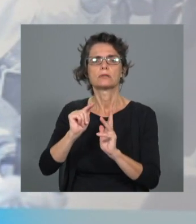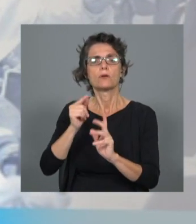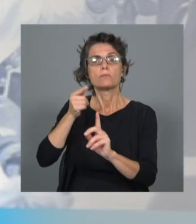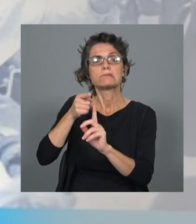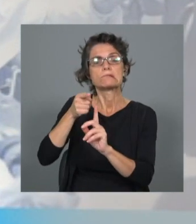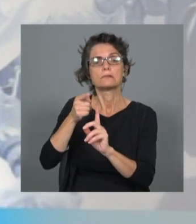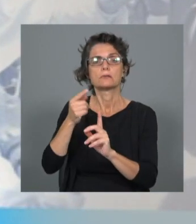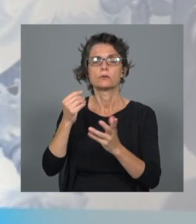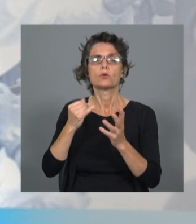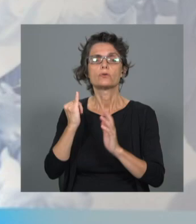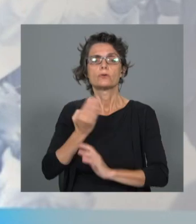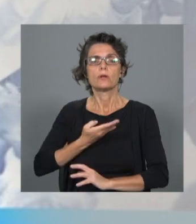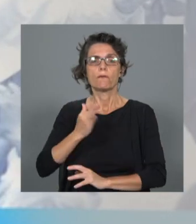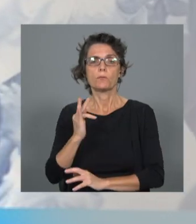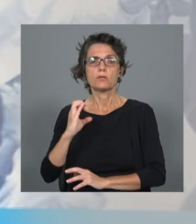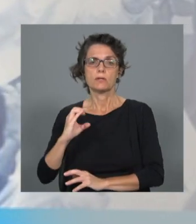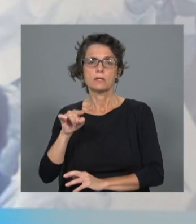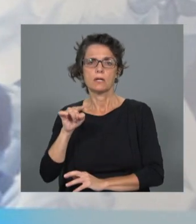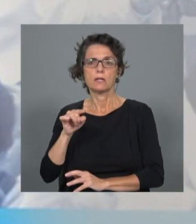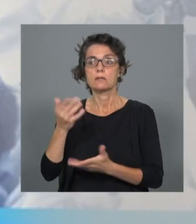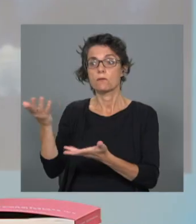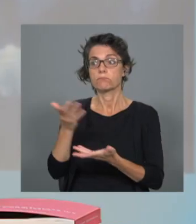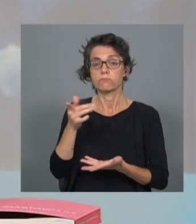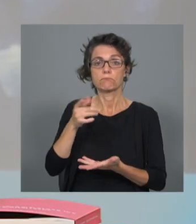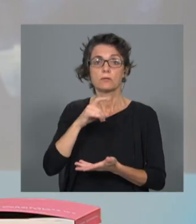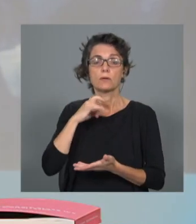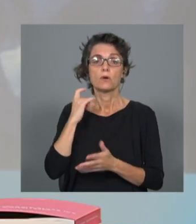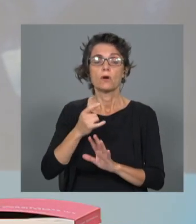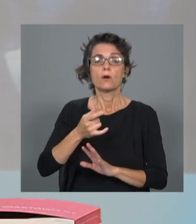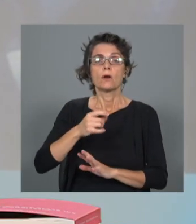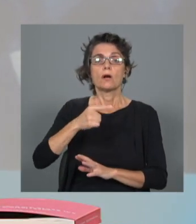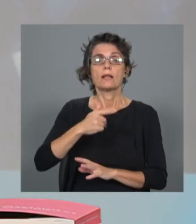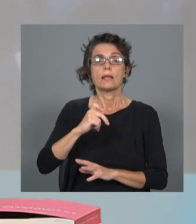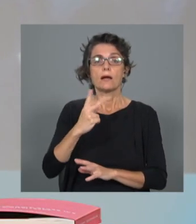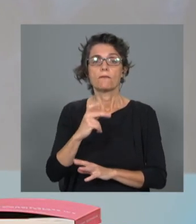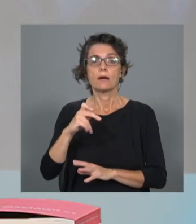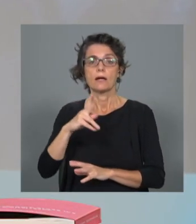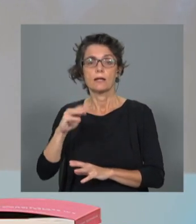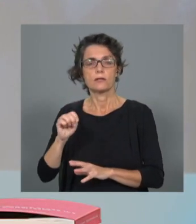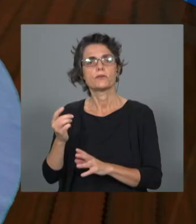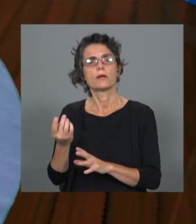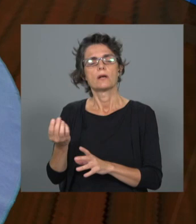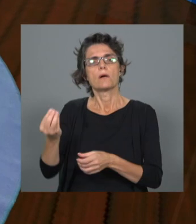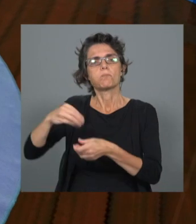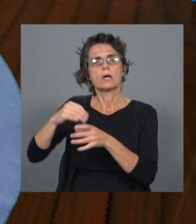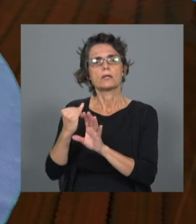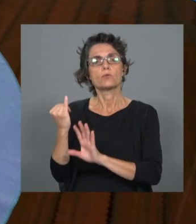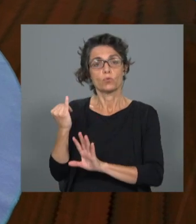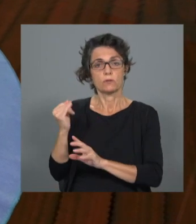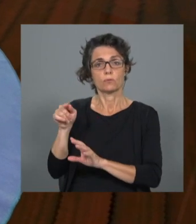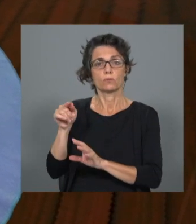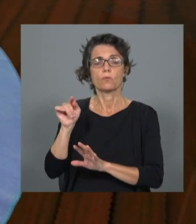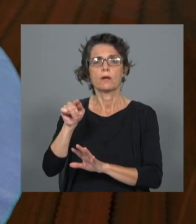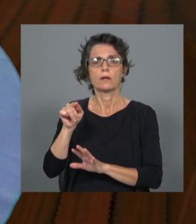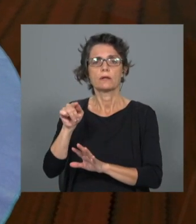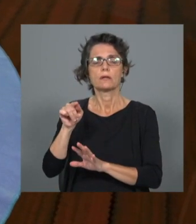Padre Nuno Tavares, que pertence à direção do Instituto. Boa tarde, obrigado por estar connosco. Boa tarde, é um gosto. No momento em que o